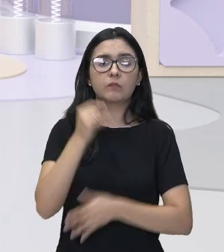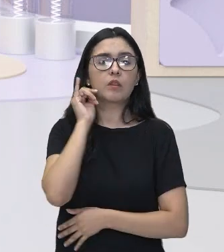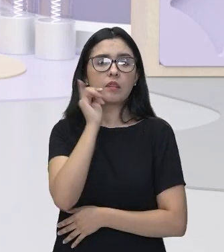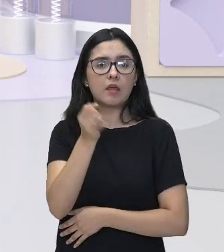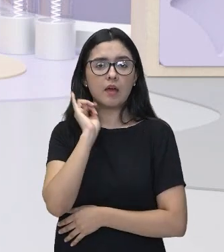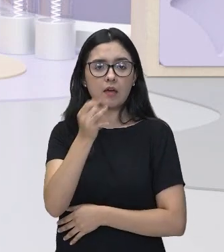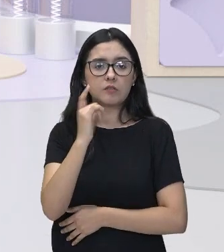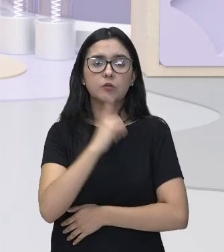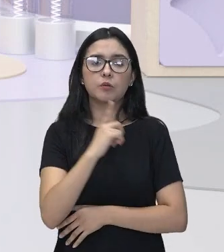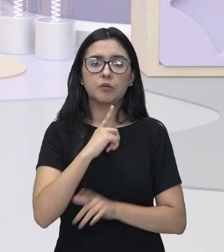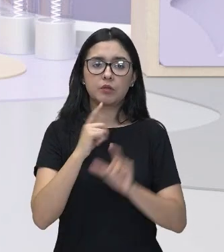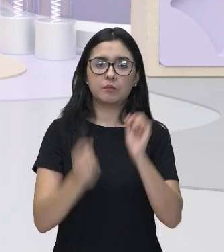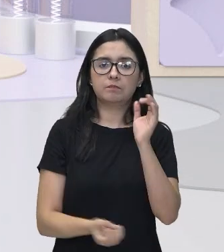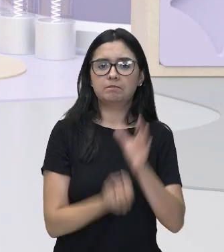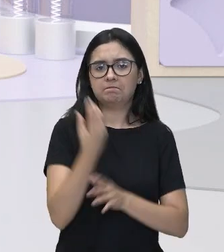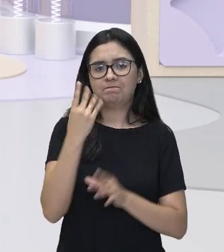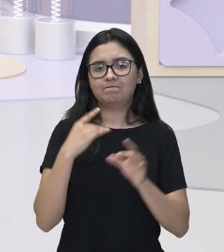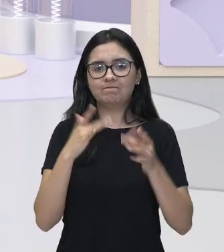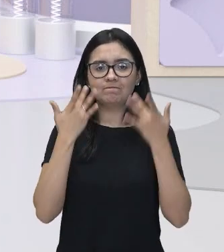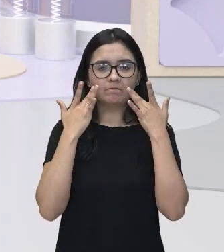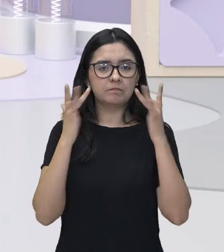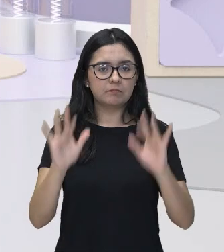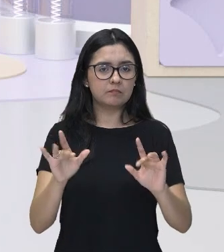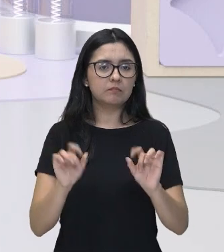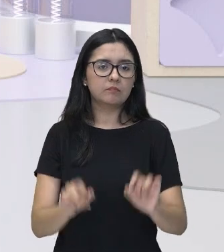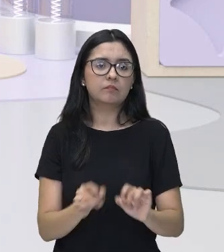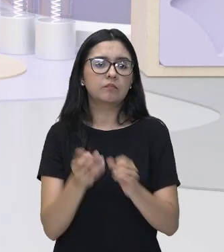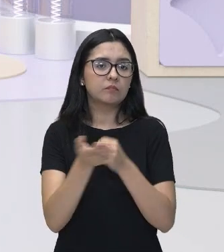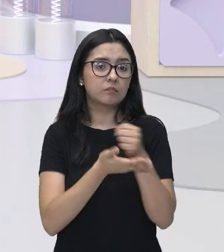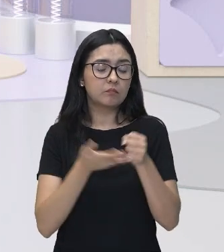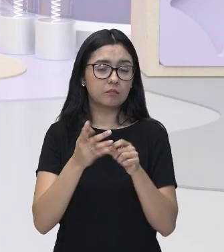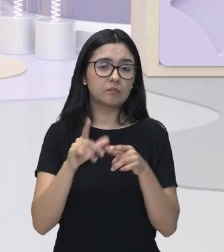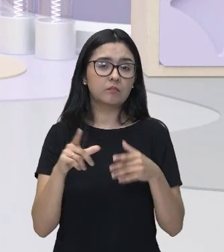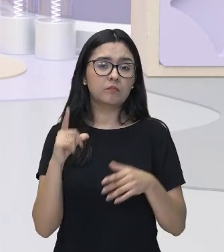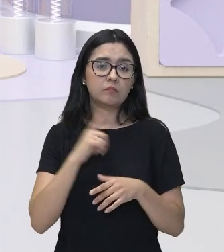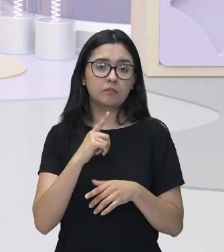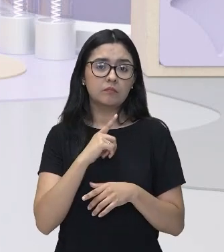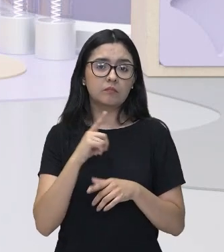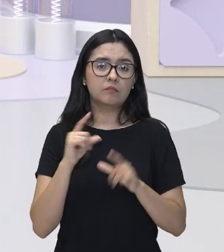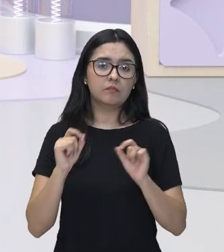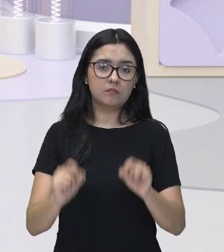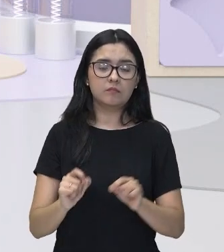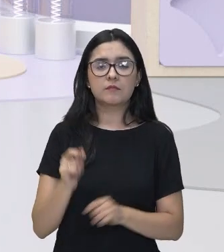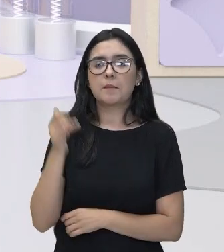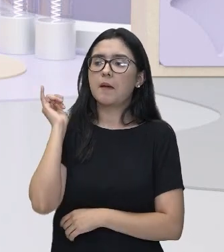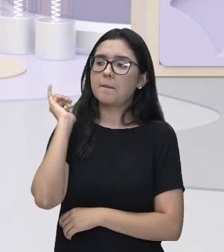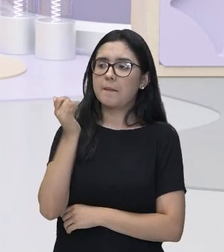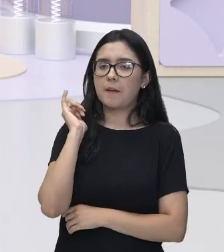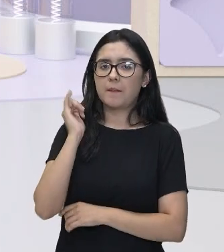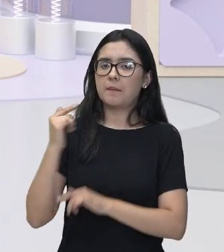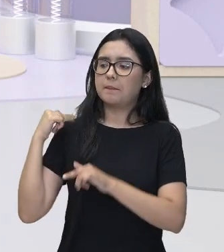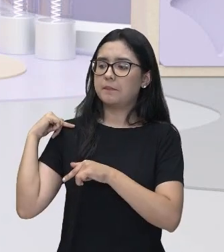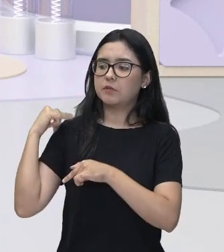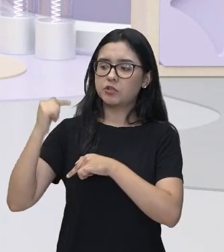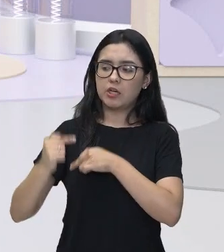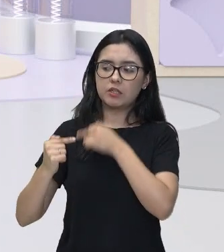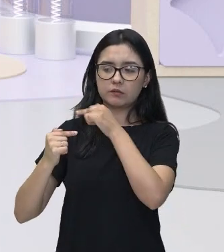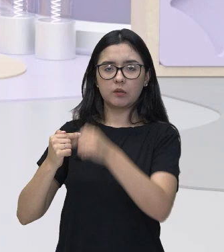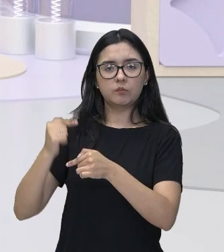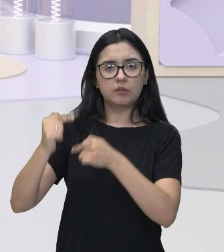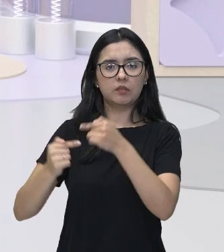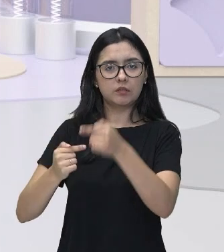geralmente possuem uma origem desconhecida e são passadas quase sempre de forma oral, de geração em